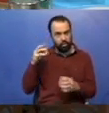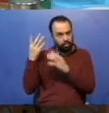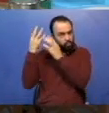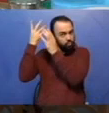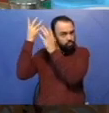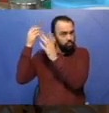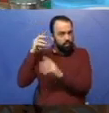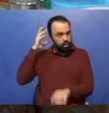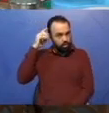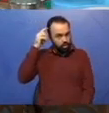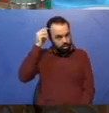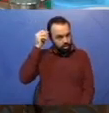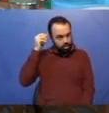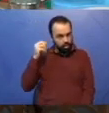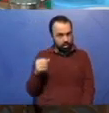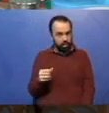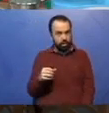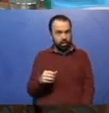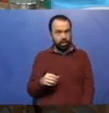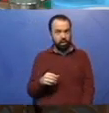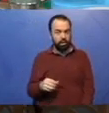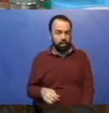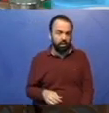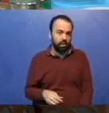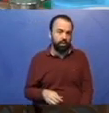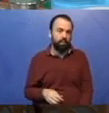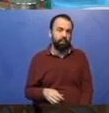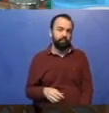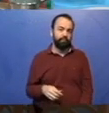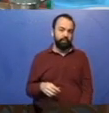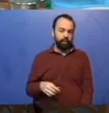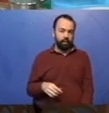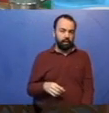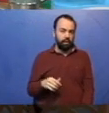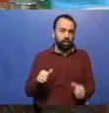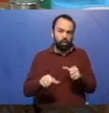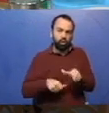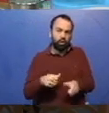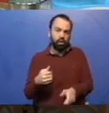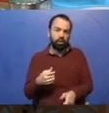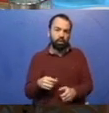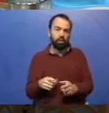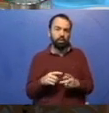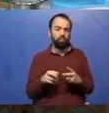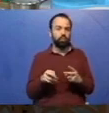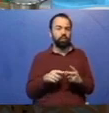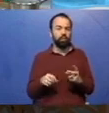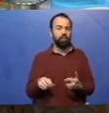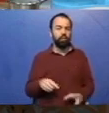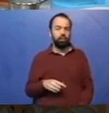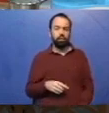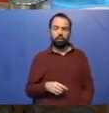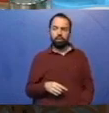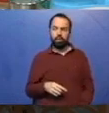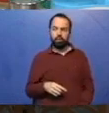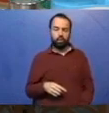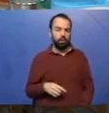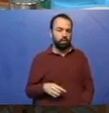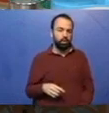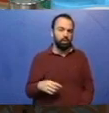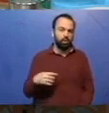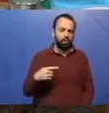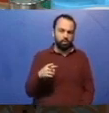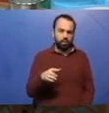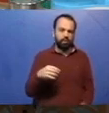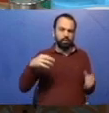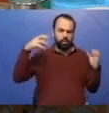dia a dia, que dá para você observar essa mudança de estado físico da água. A gente sai do chuveiro lá com o cabelo